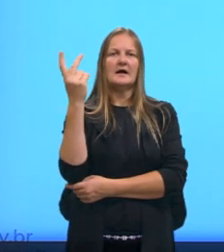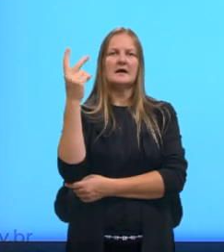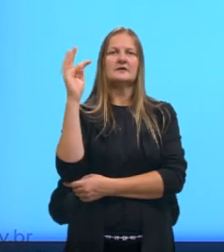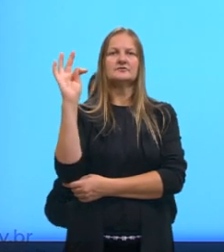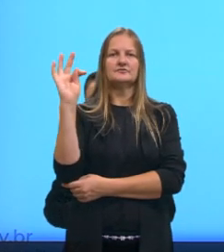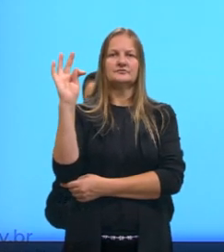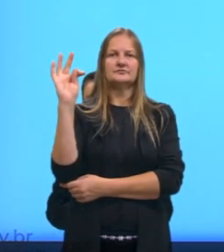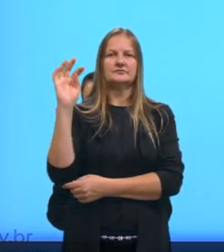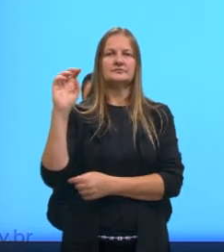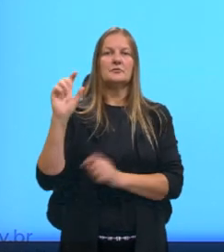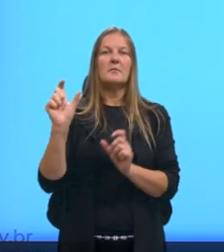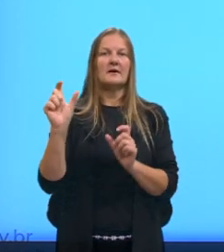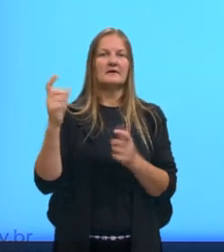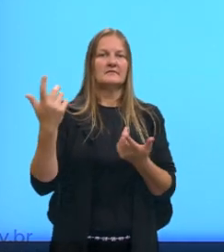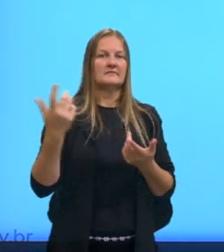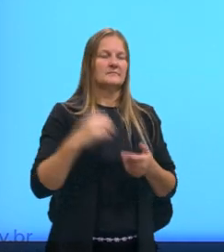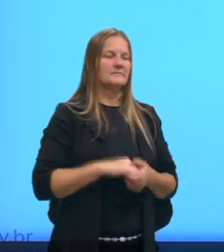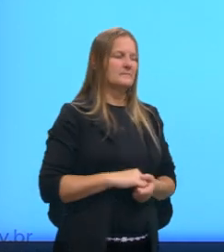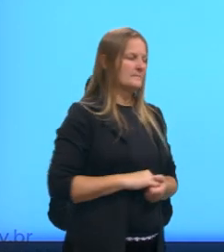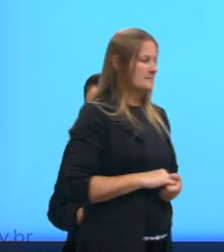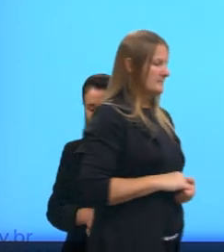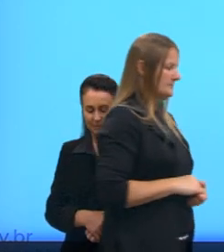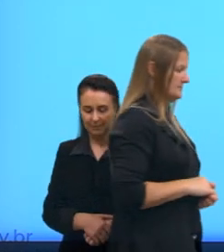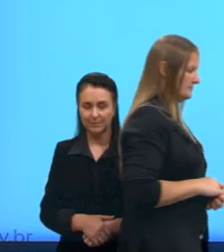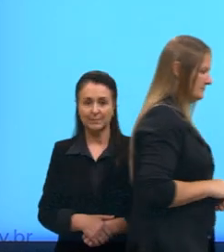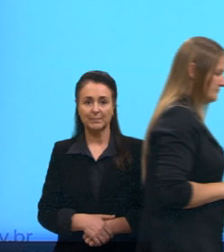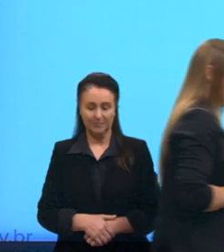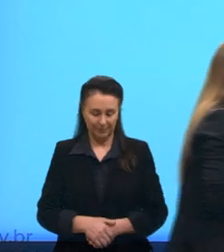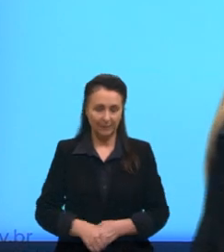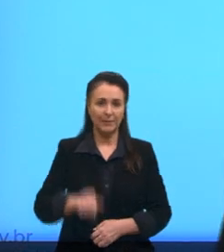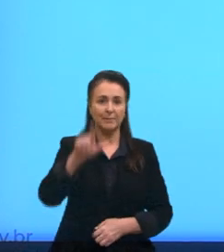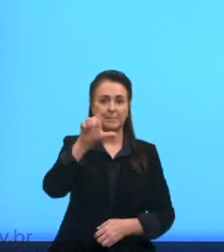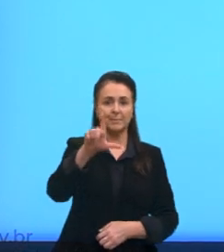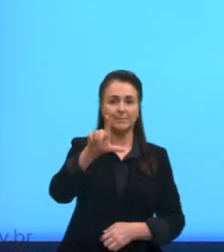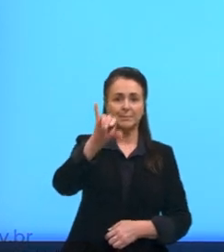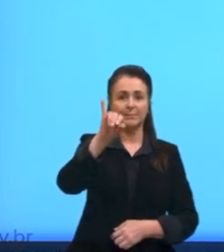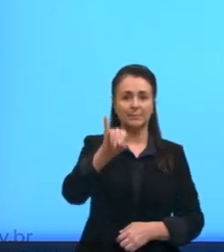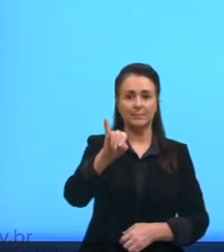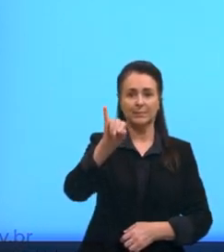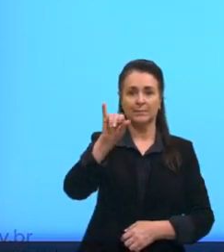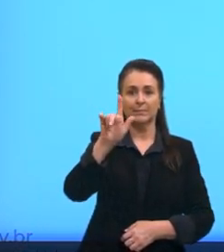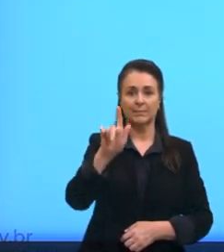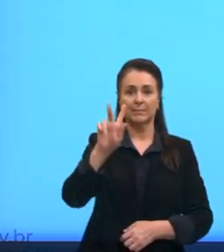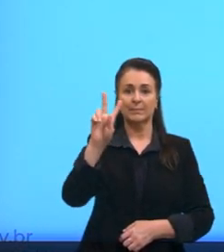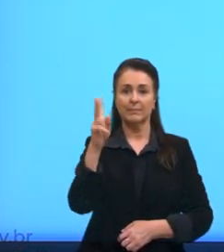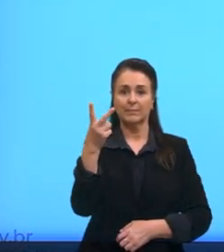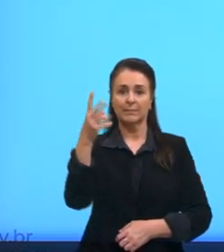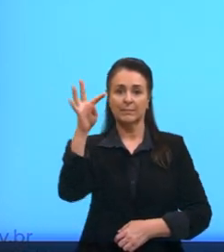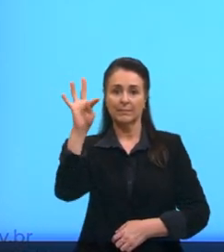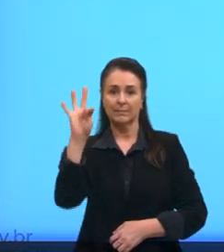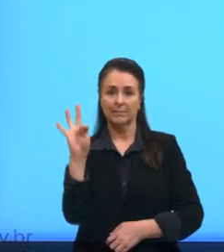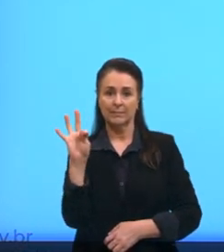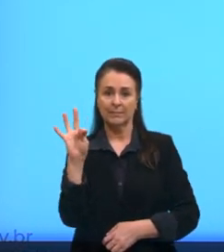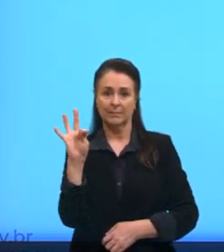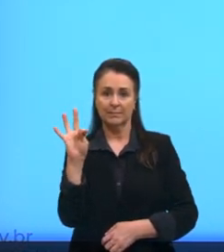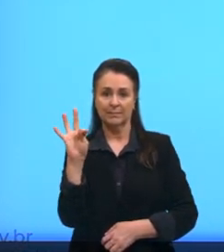Lite l i g h t t